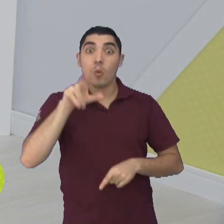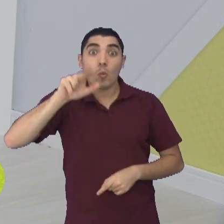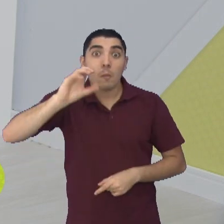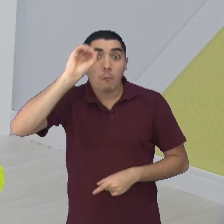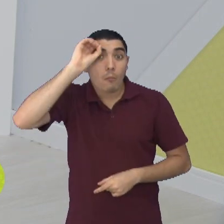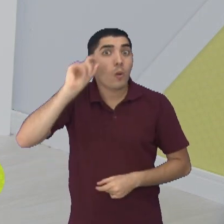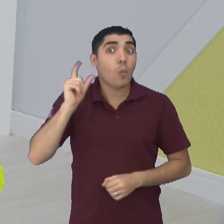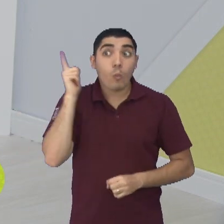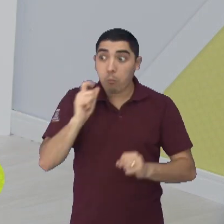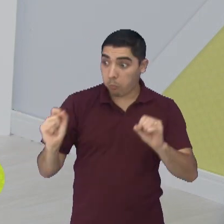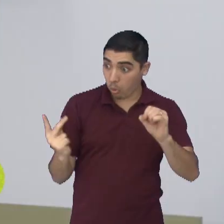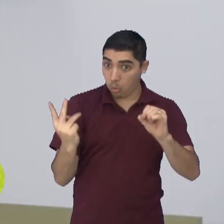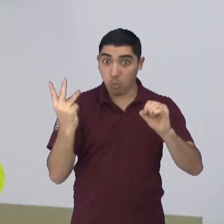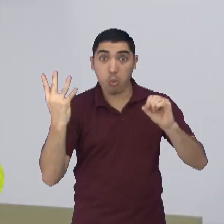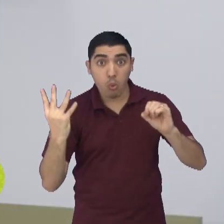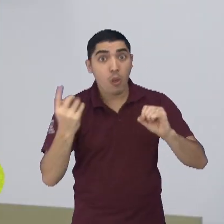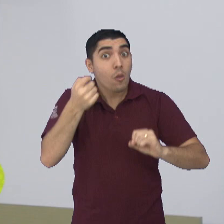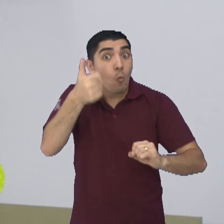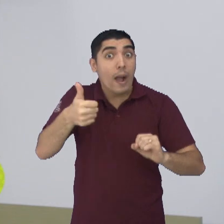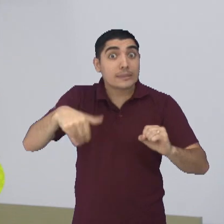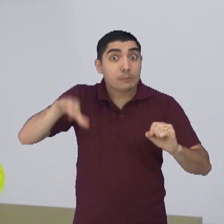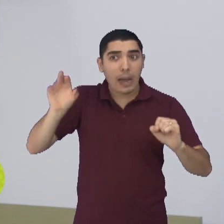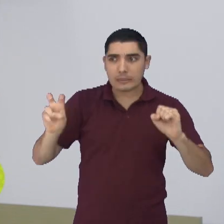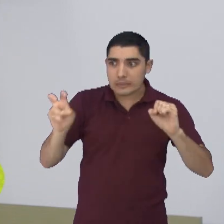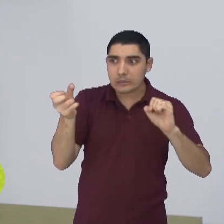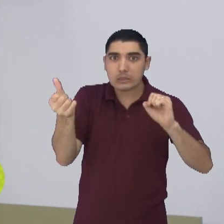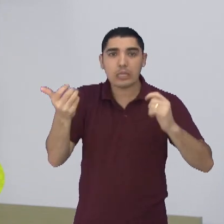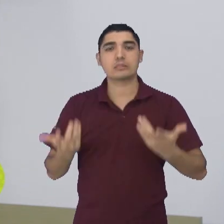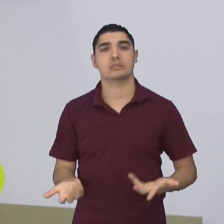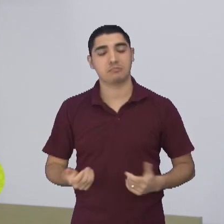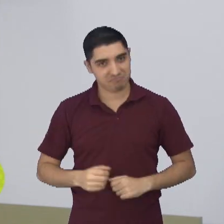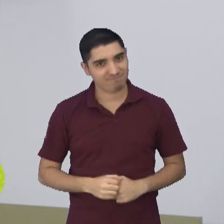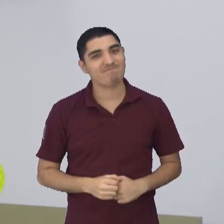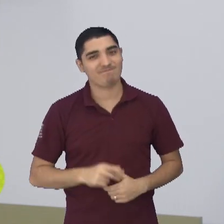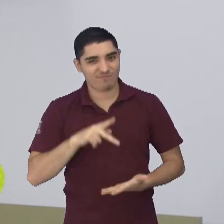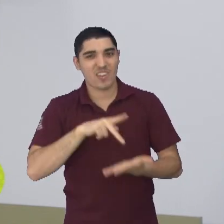veio e poderia ter sido mais, né? Poderia ter sido mais, acho que o...